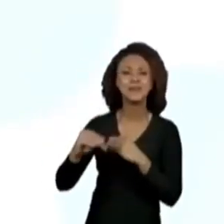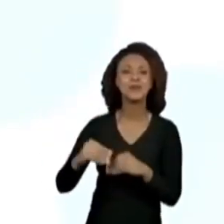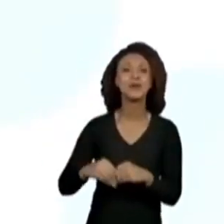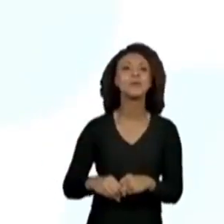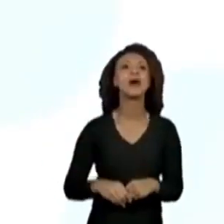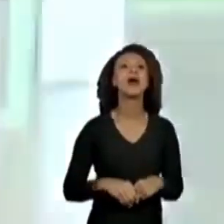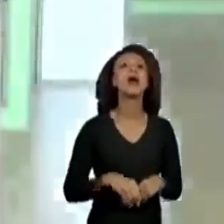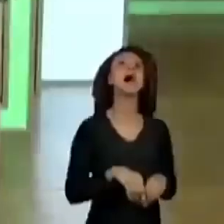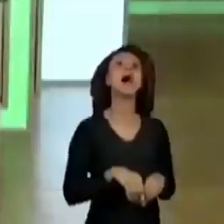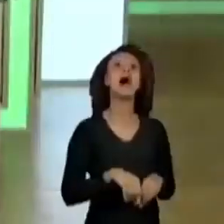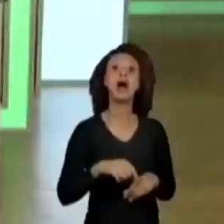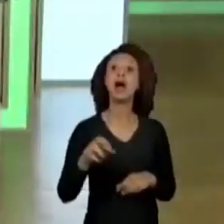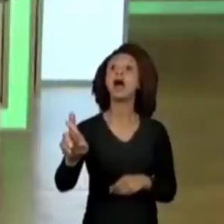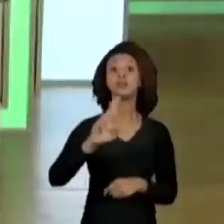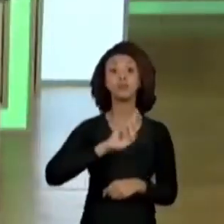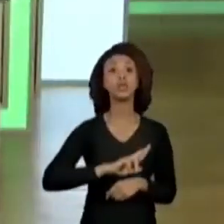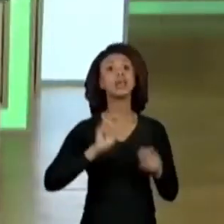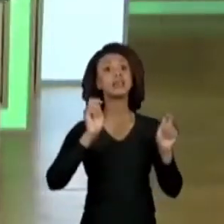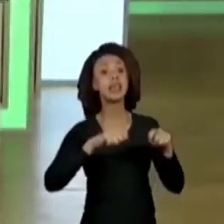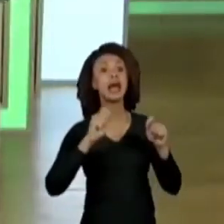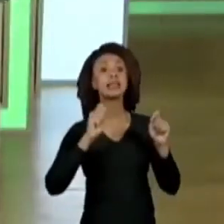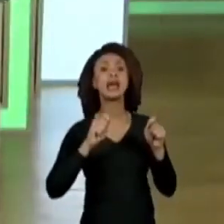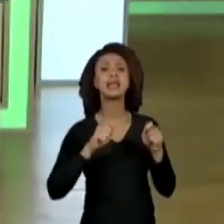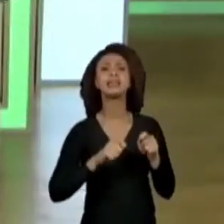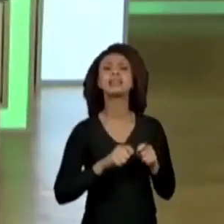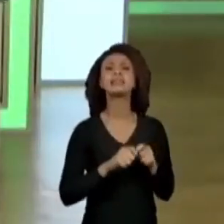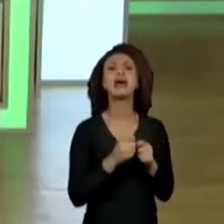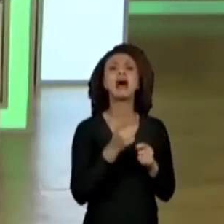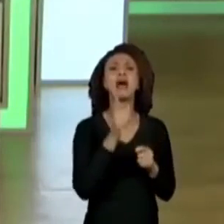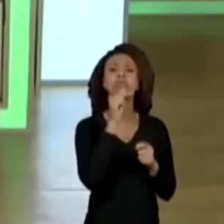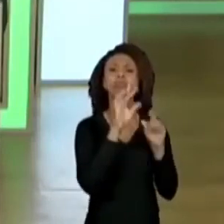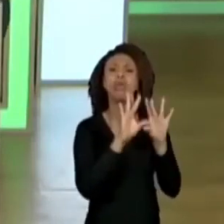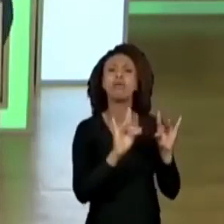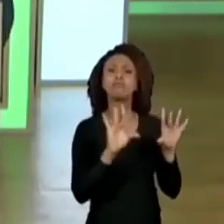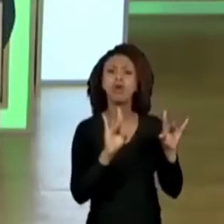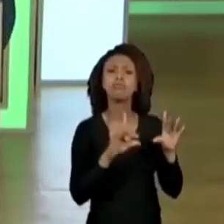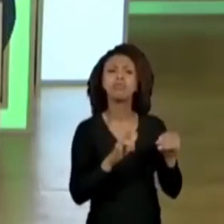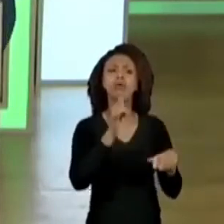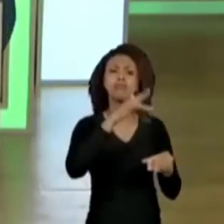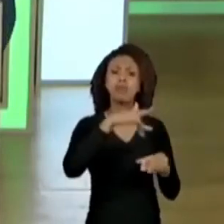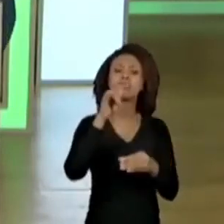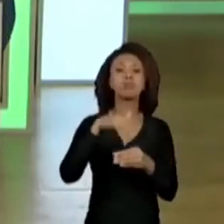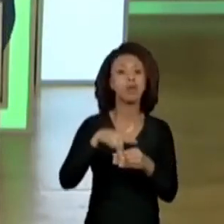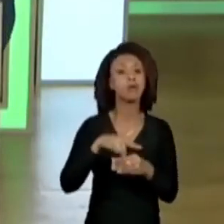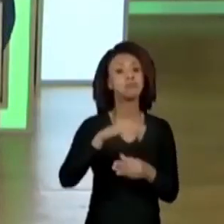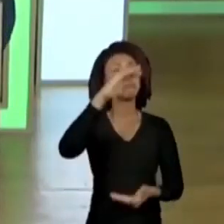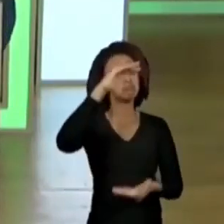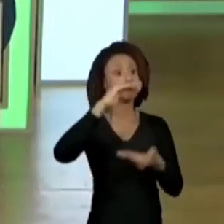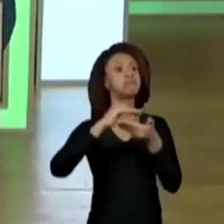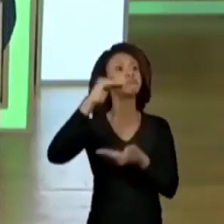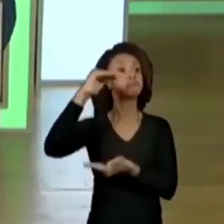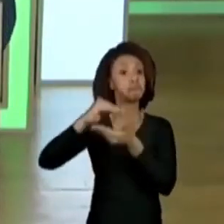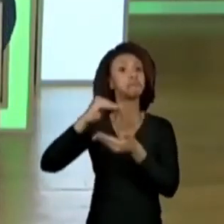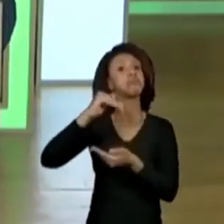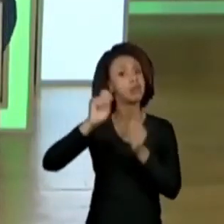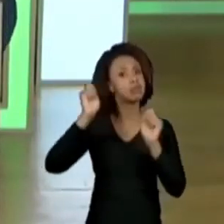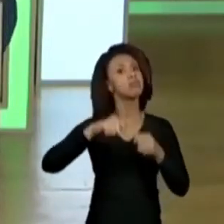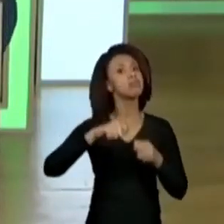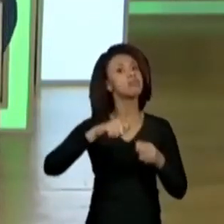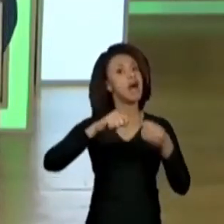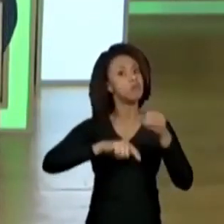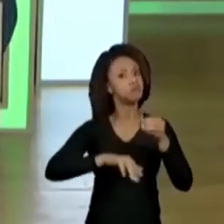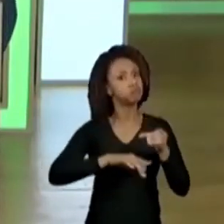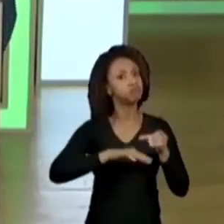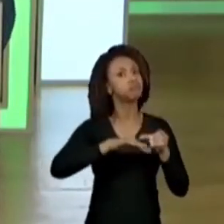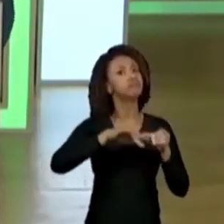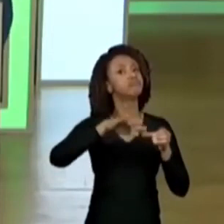mais líquido. É, a gente olhando ali a questão do tamanho dela, é verdade, é legal colocar isso também aí pra criançada.